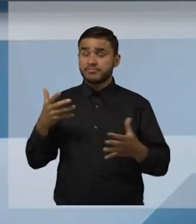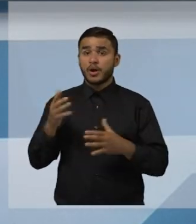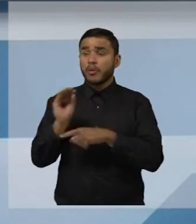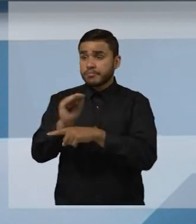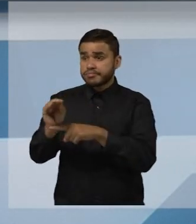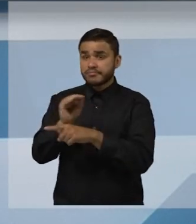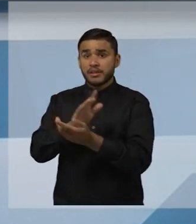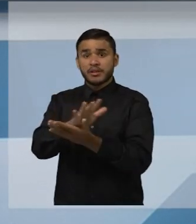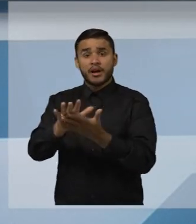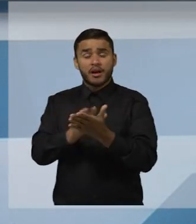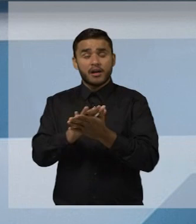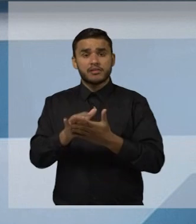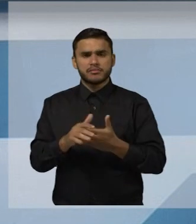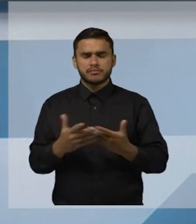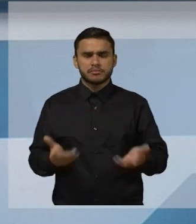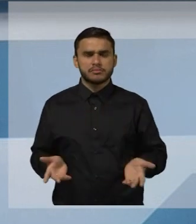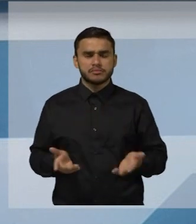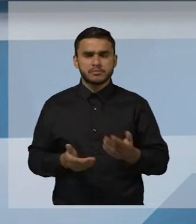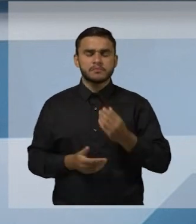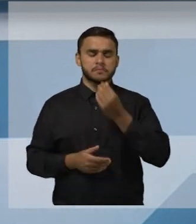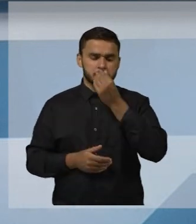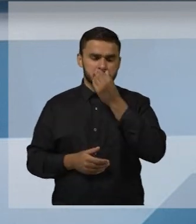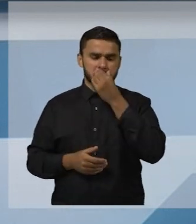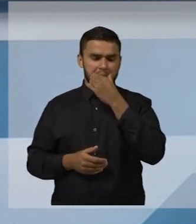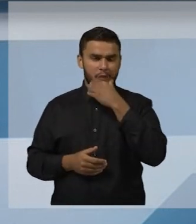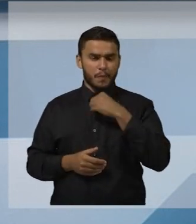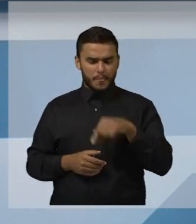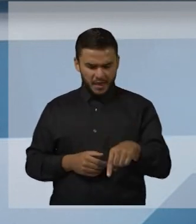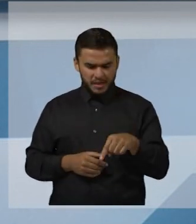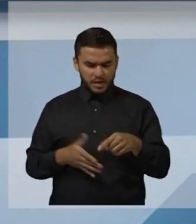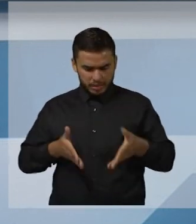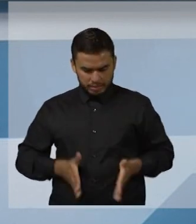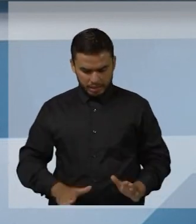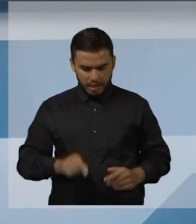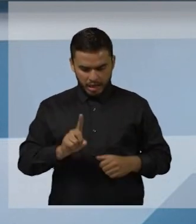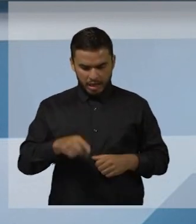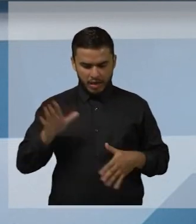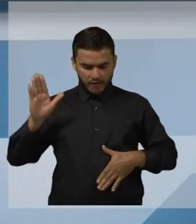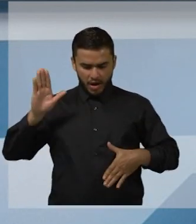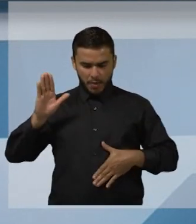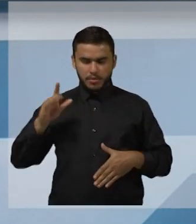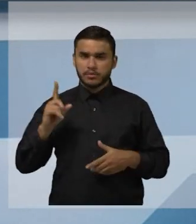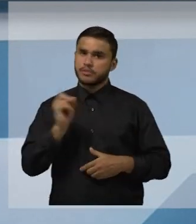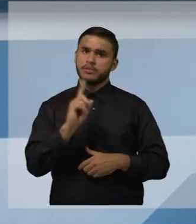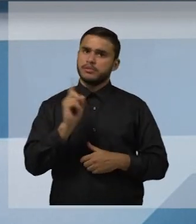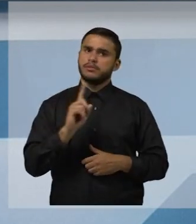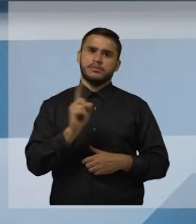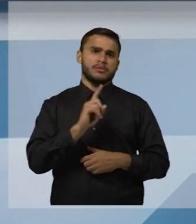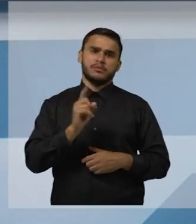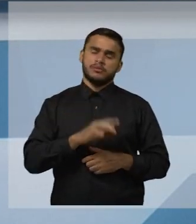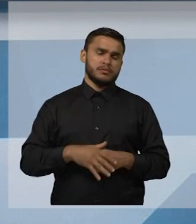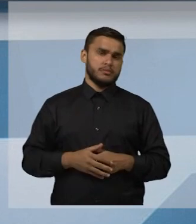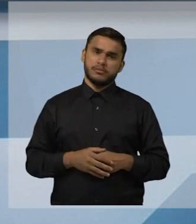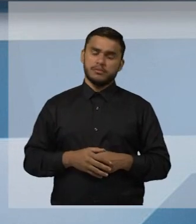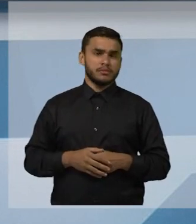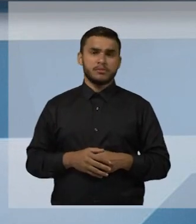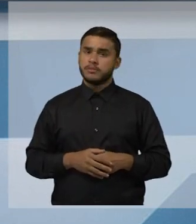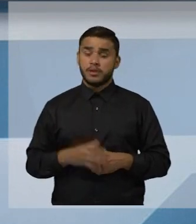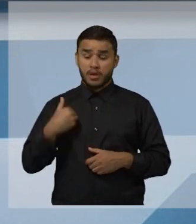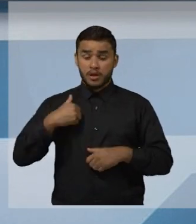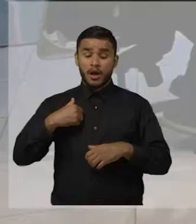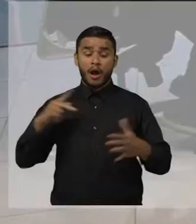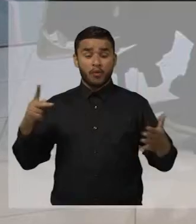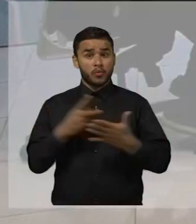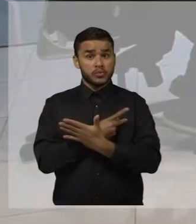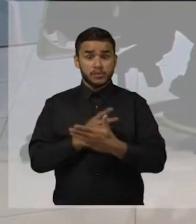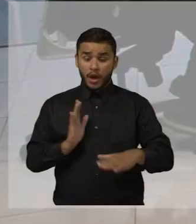mostrar, né? E obviamente que ninguém nasce criminoso, ninguém nasce bandido e tal. Agora, quando o Estado do Ceará, quando o